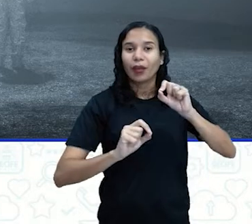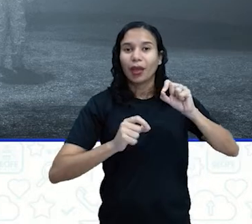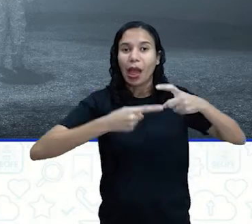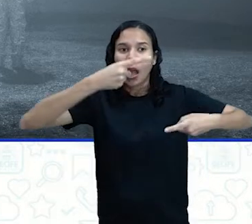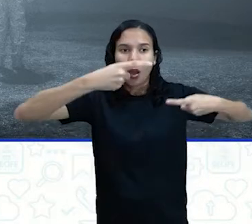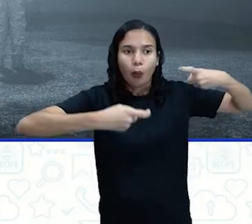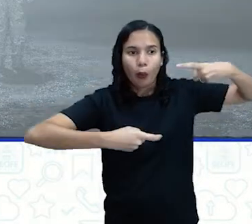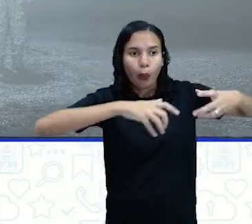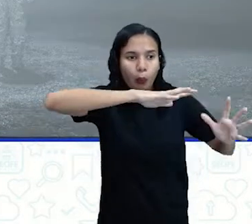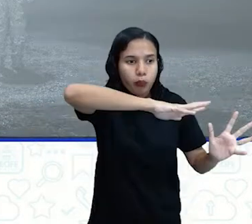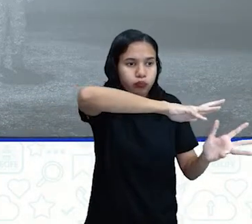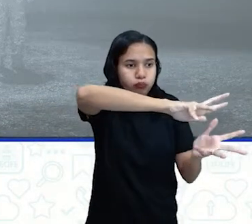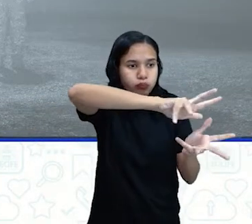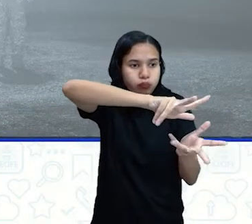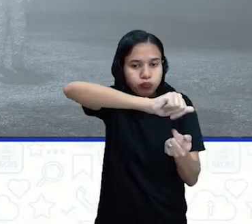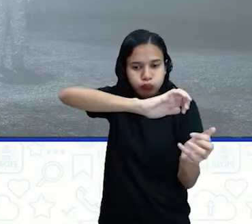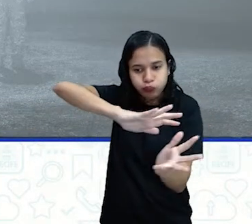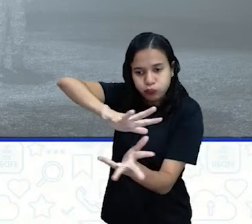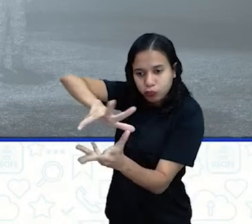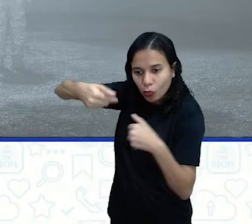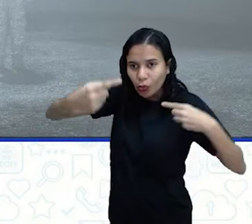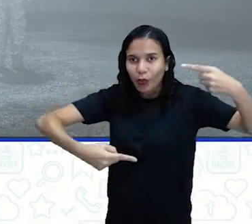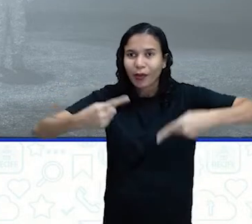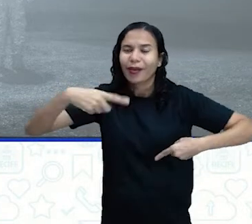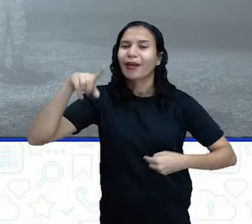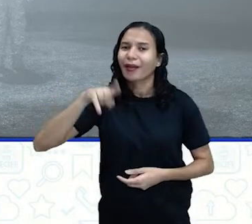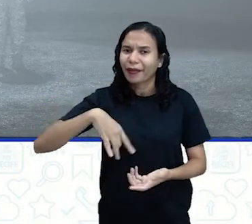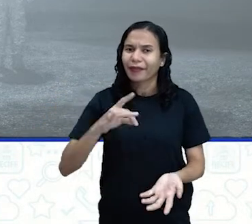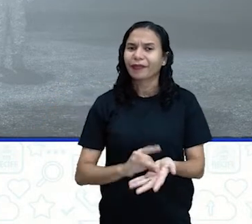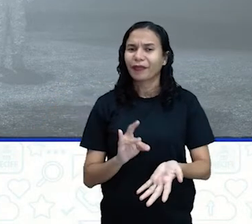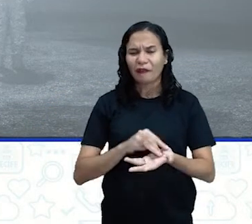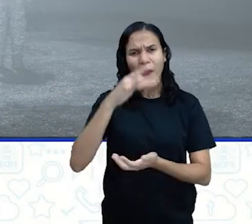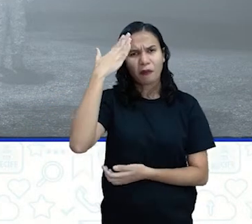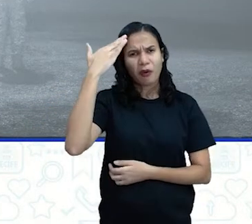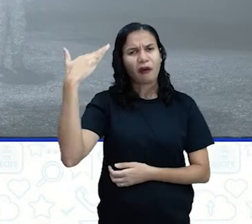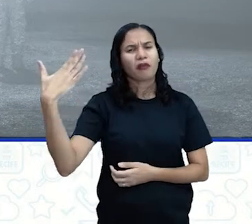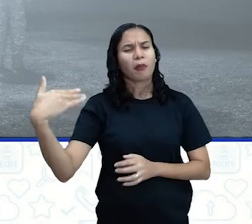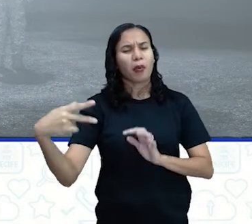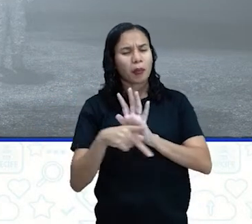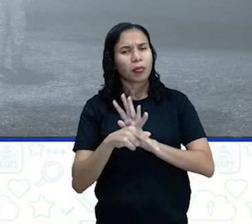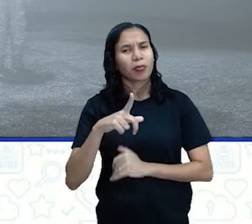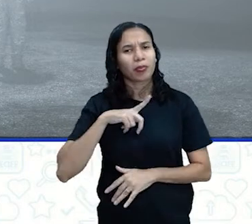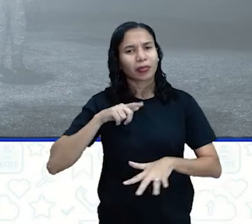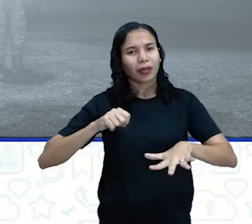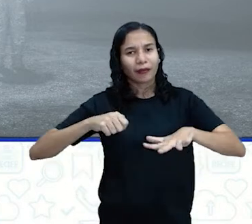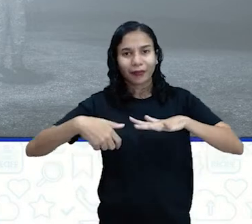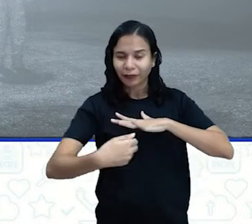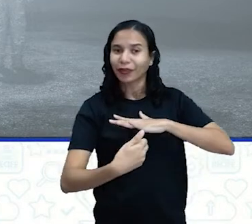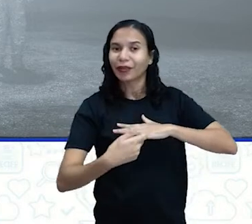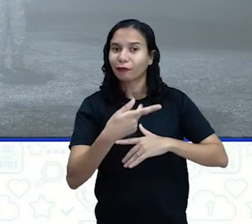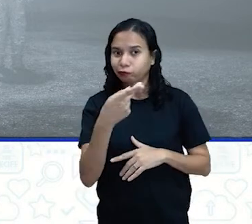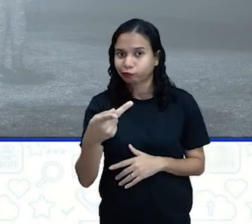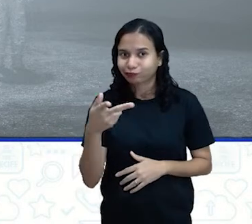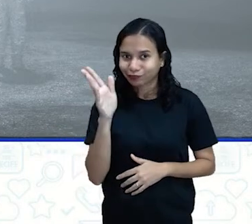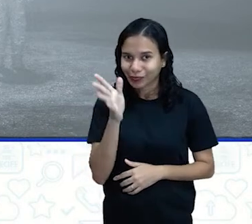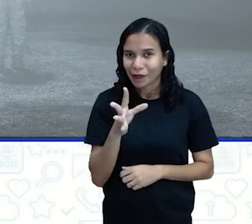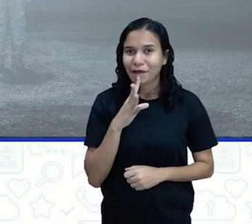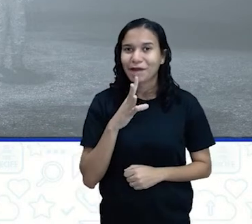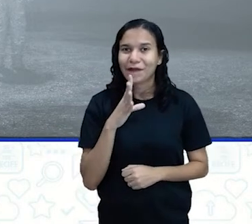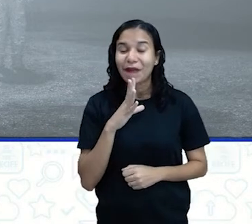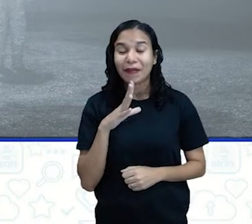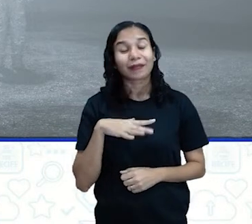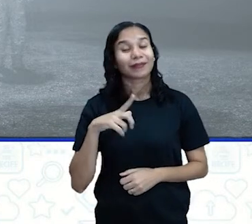Mundos, que é um dos casos mais clássicos de fake news que vocês vão ouvir e